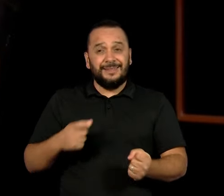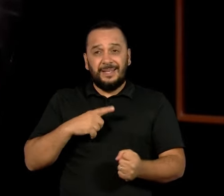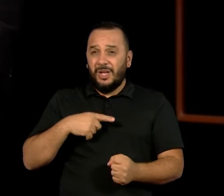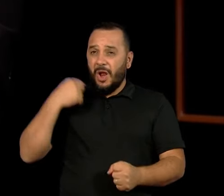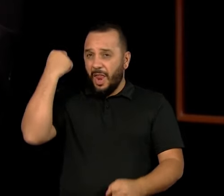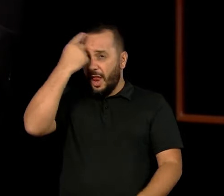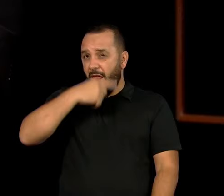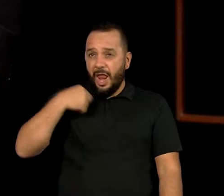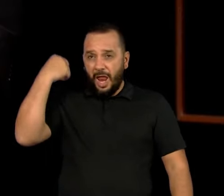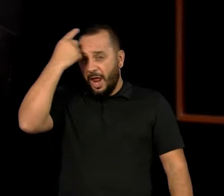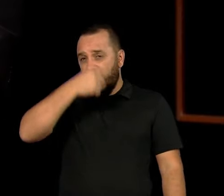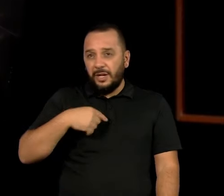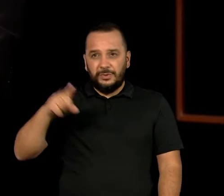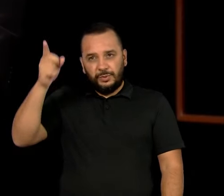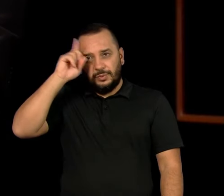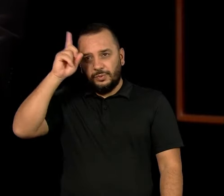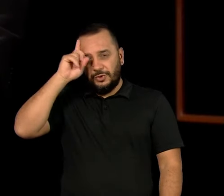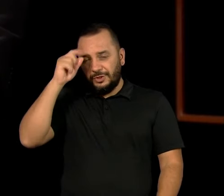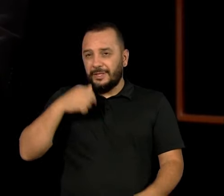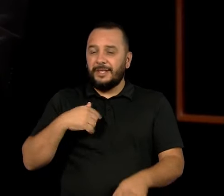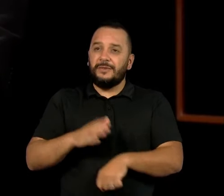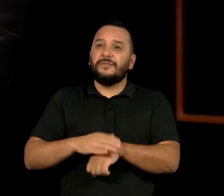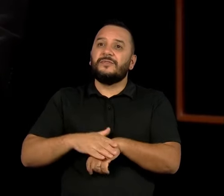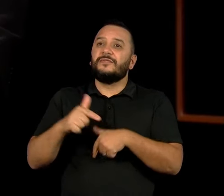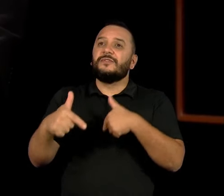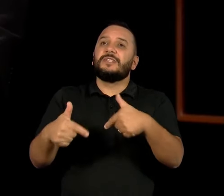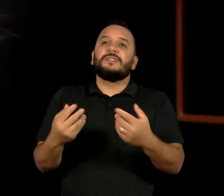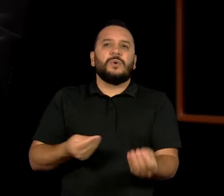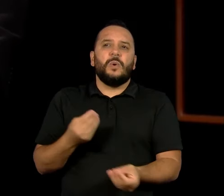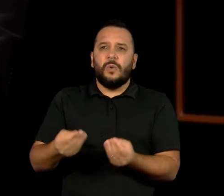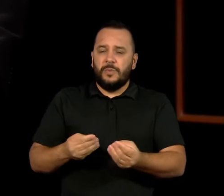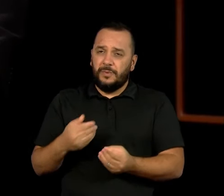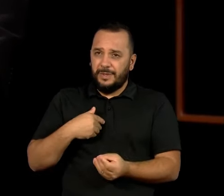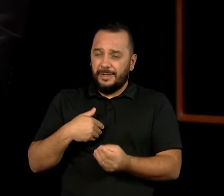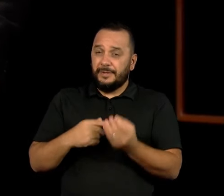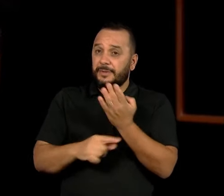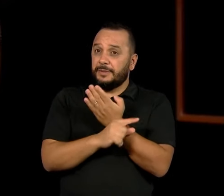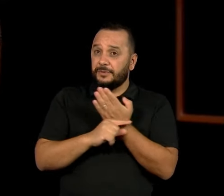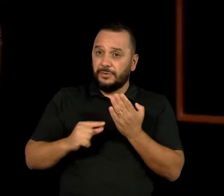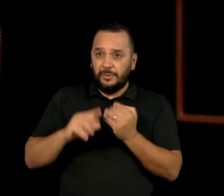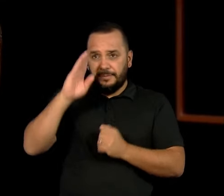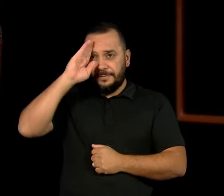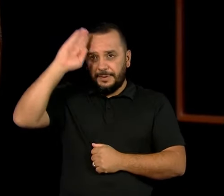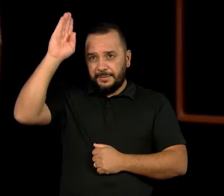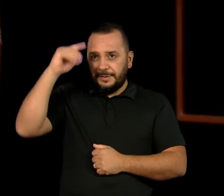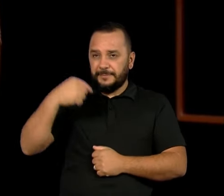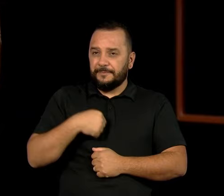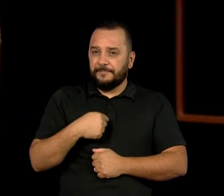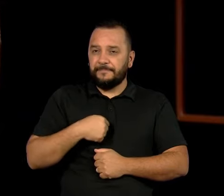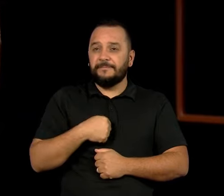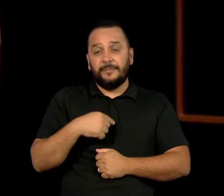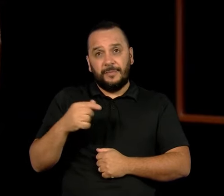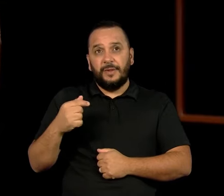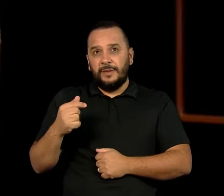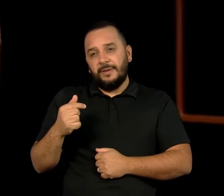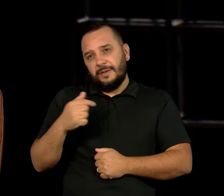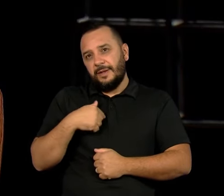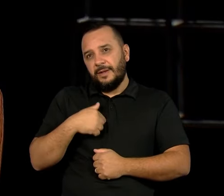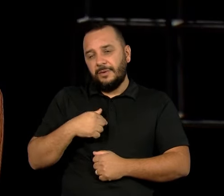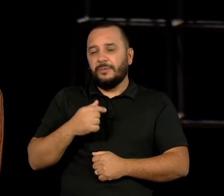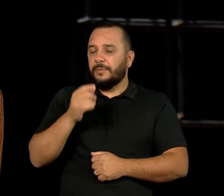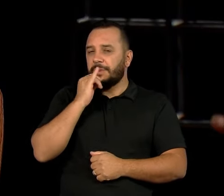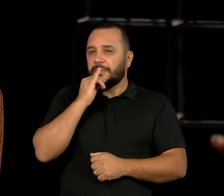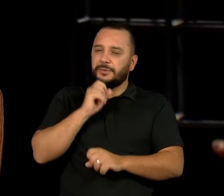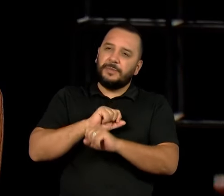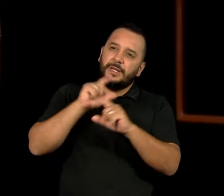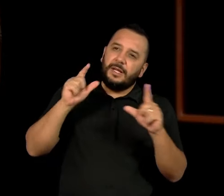horas por dia. Então, o que eu fiz quando eu comecei a me tornar autor titular é que eu dividia em alguns turnos por dia. Então, eu